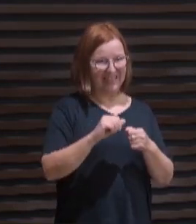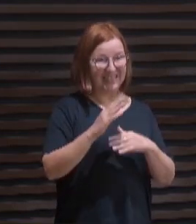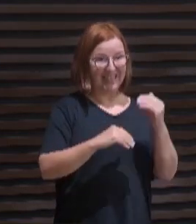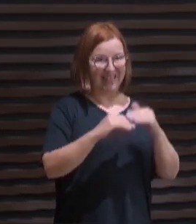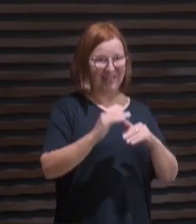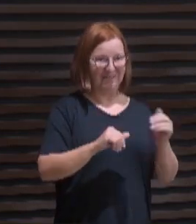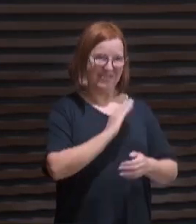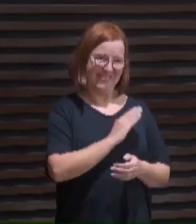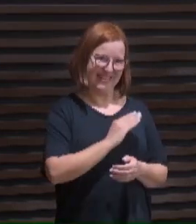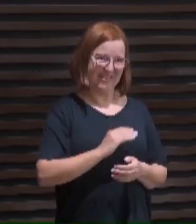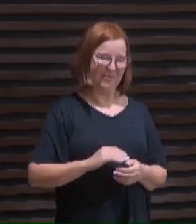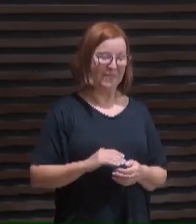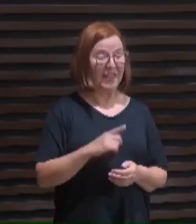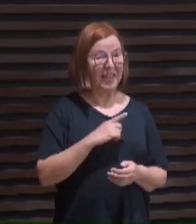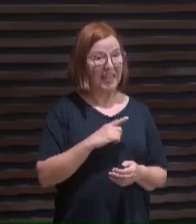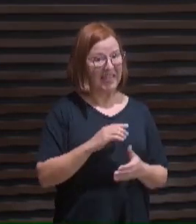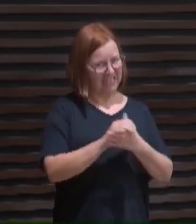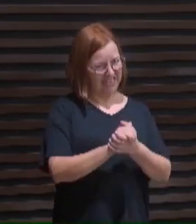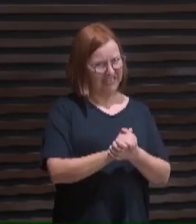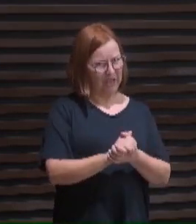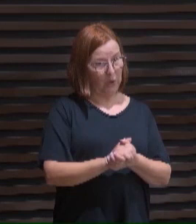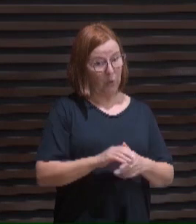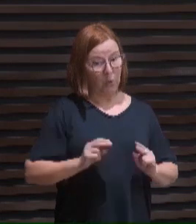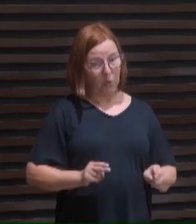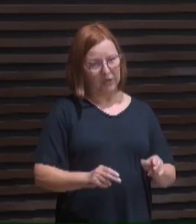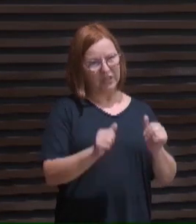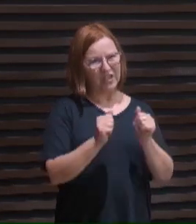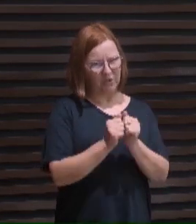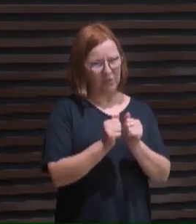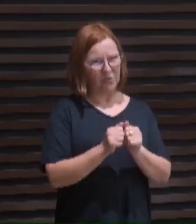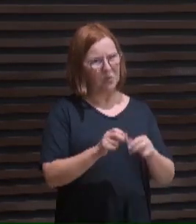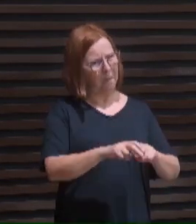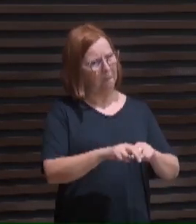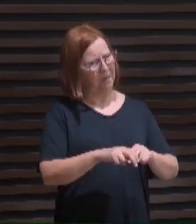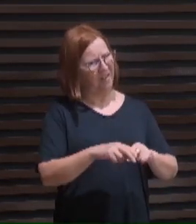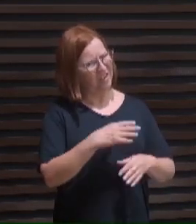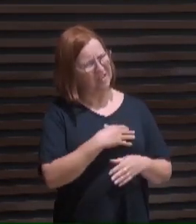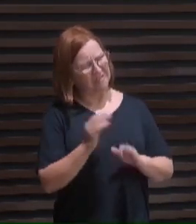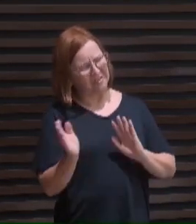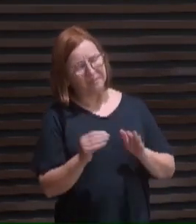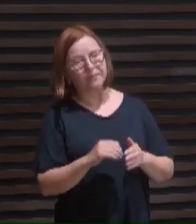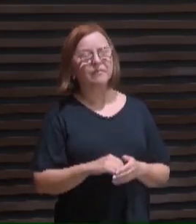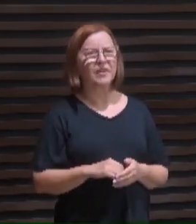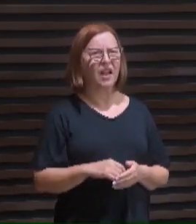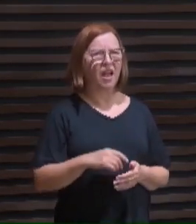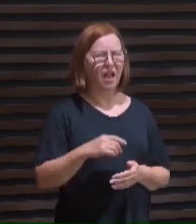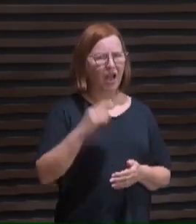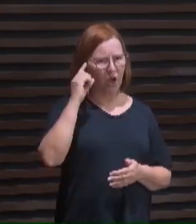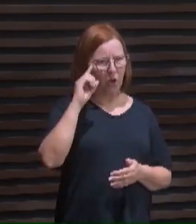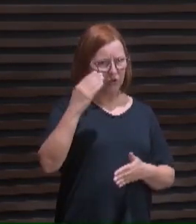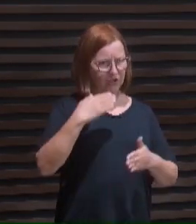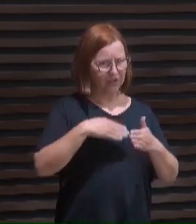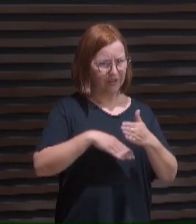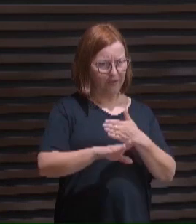de filhos, por causa de não sei o quê, e isso é escravatura. Um dia eu fiz um casamento aqui, eu estava terminando,